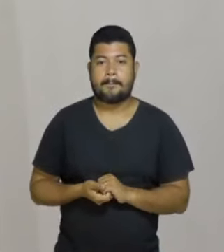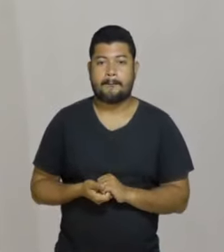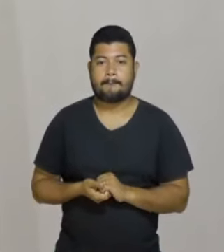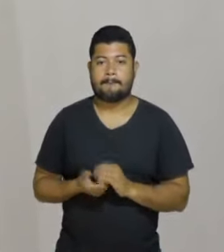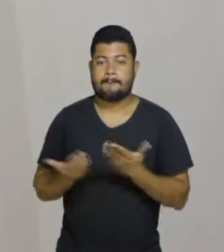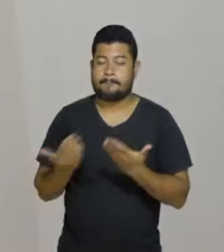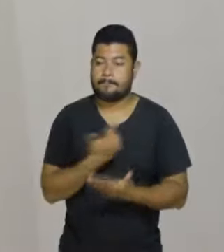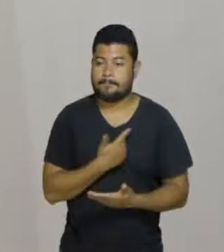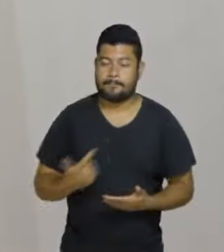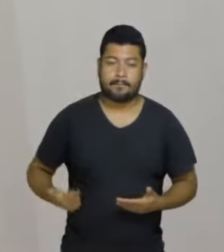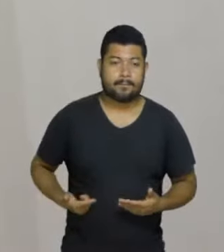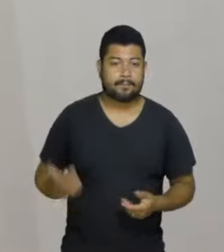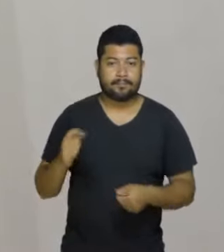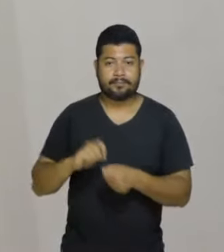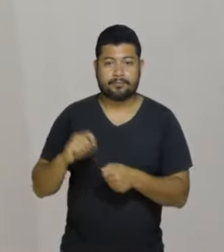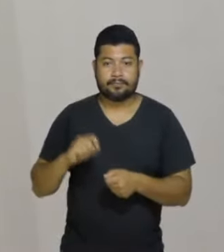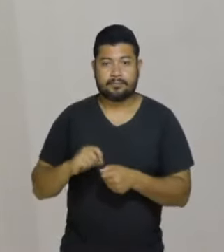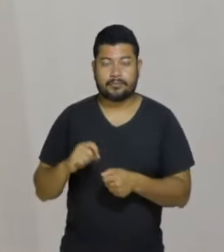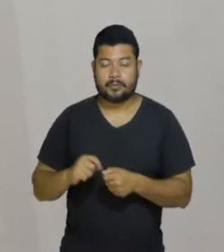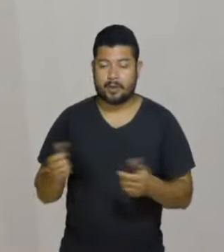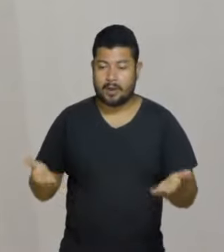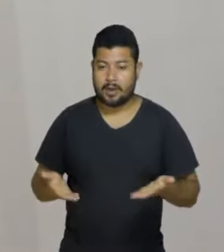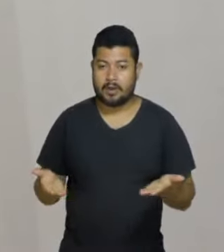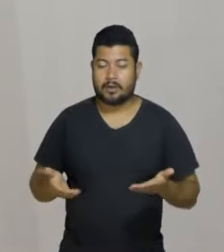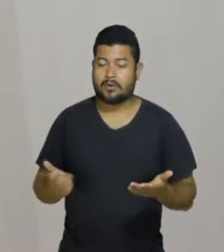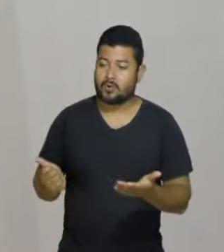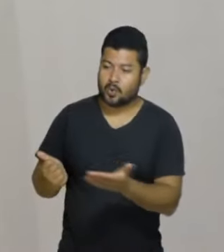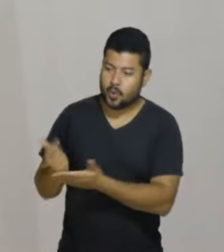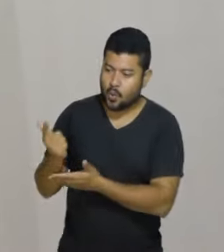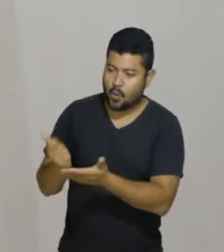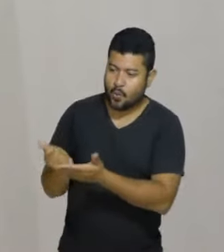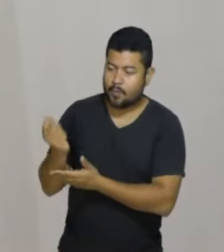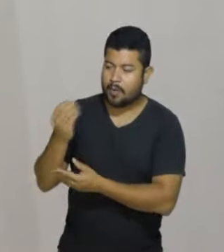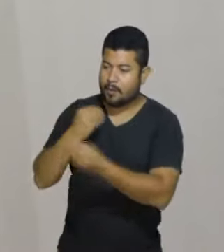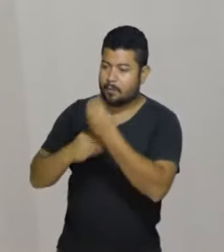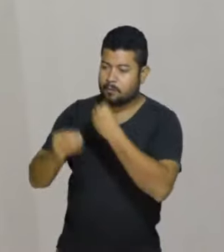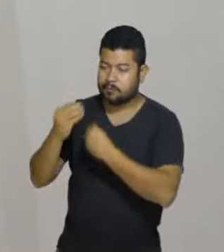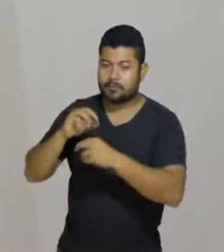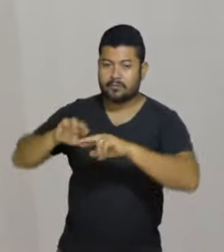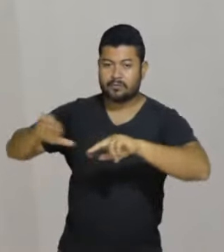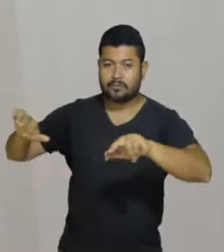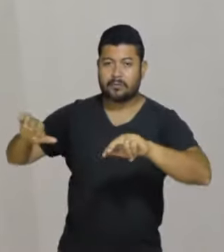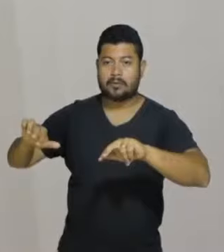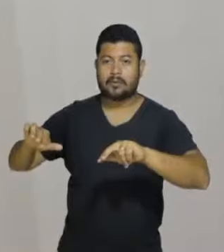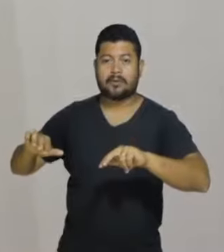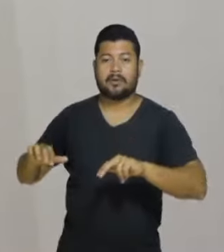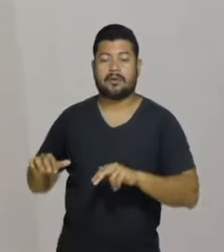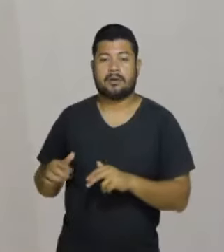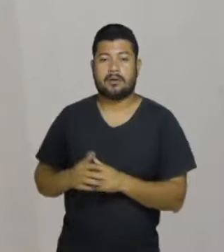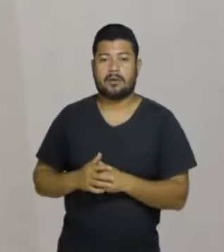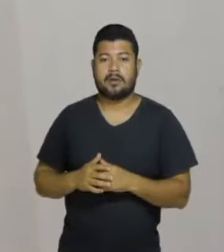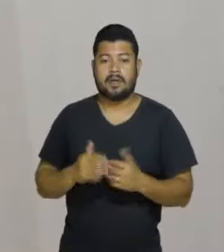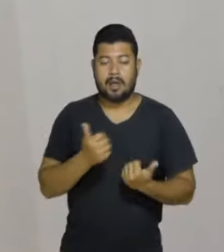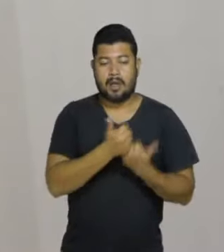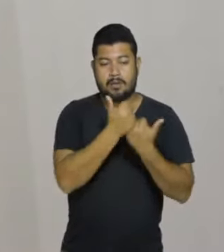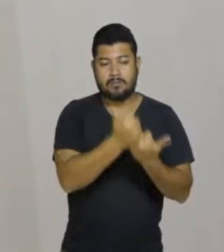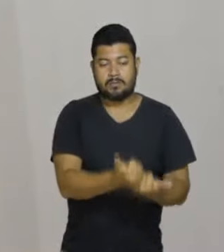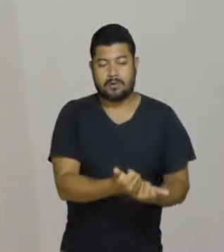governo está fazendo, comprando alimentos, disponibilizando alimentos, apoiando